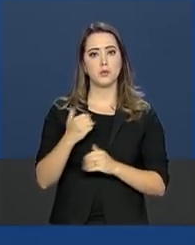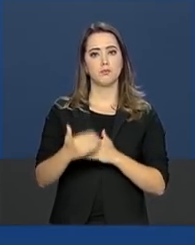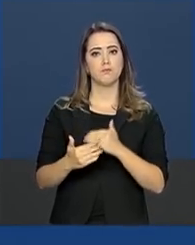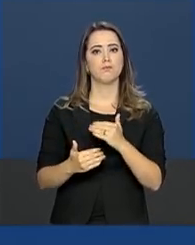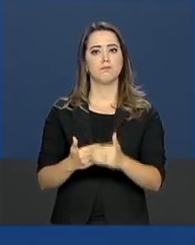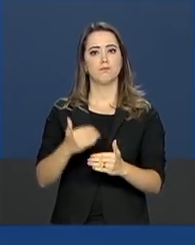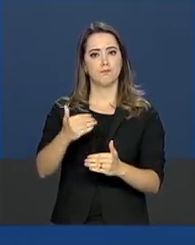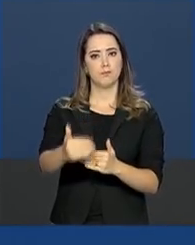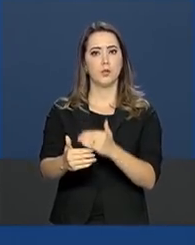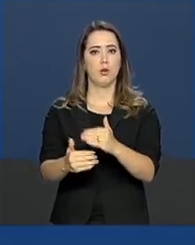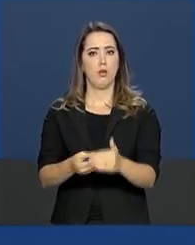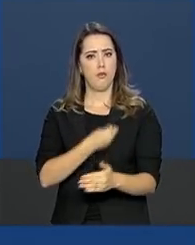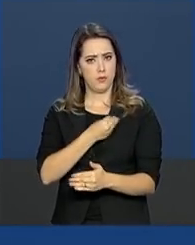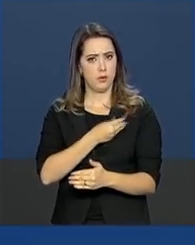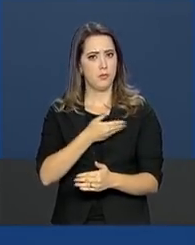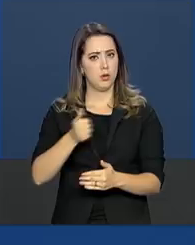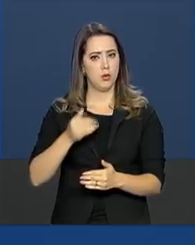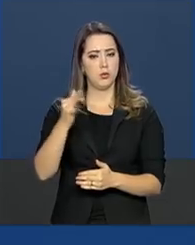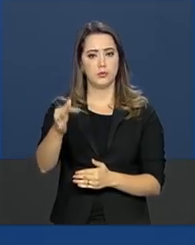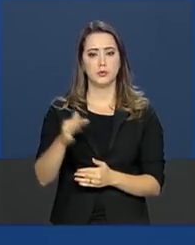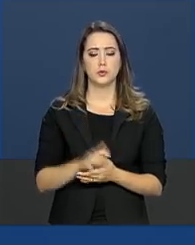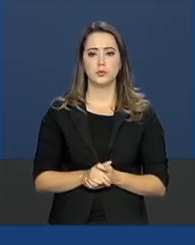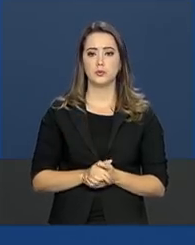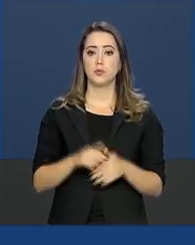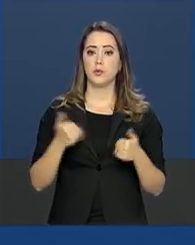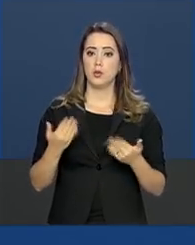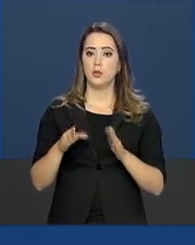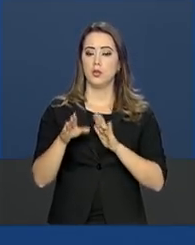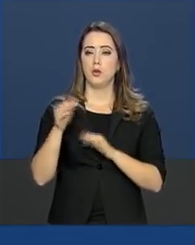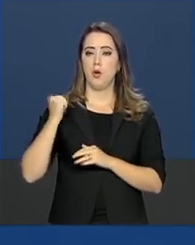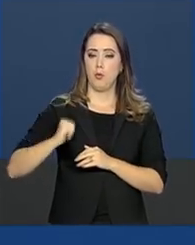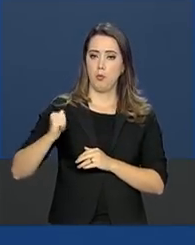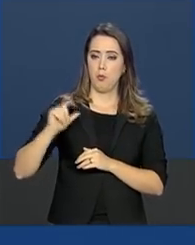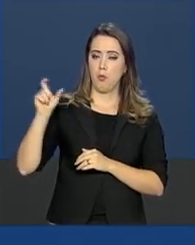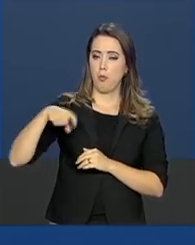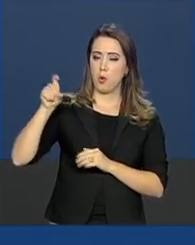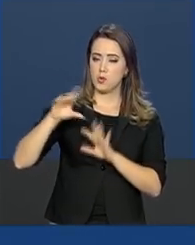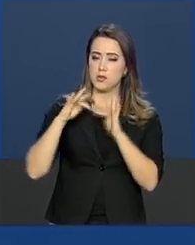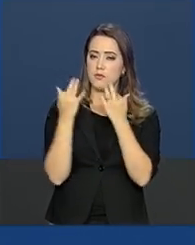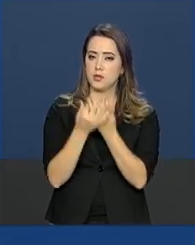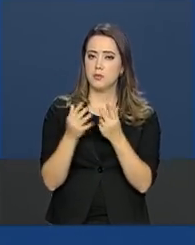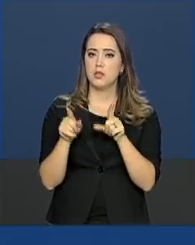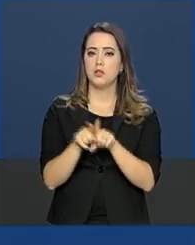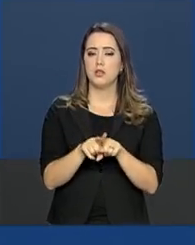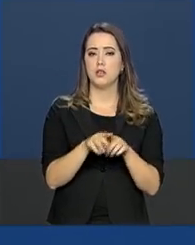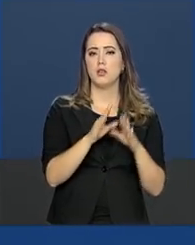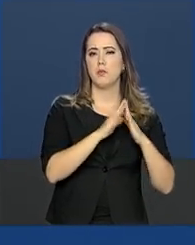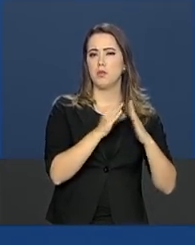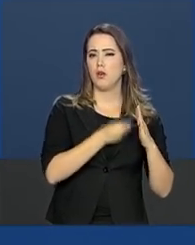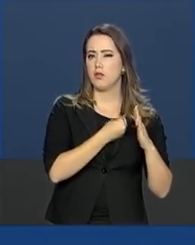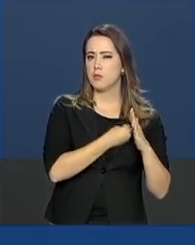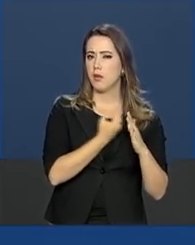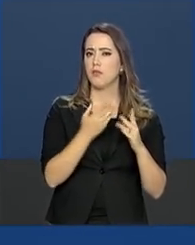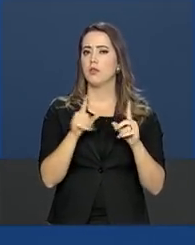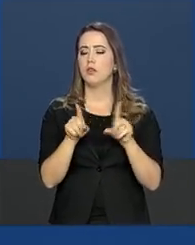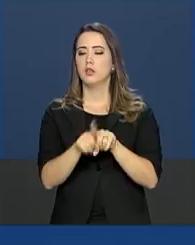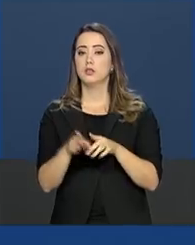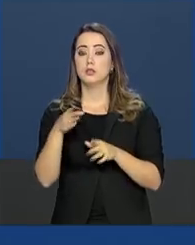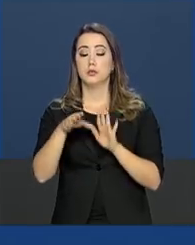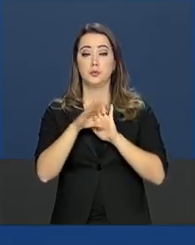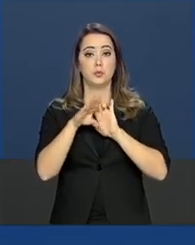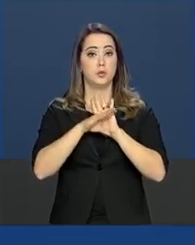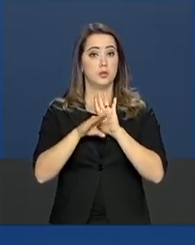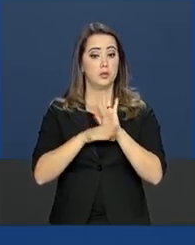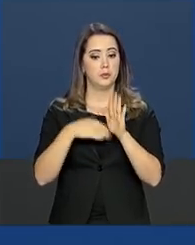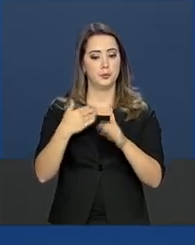que, sequencialmente, ao Bolsa Família, ao Minha Casa Minha Vida, este governo criou o programa